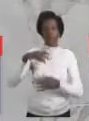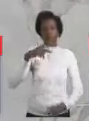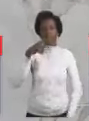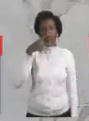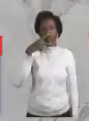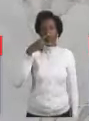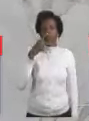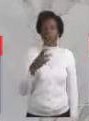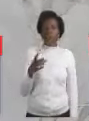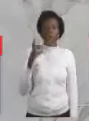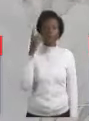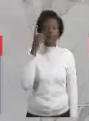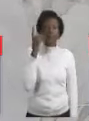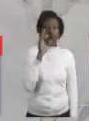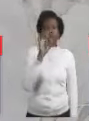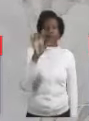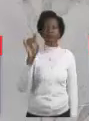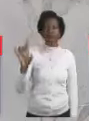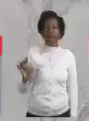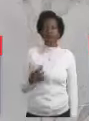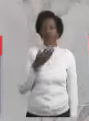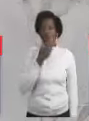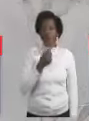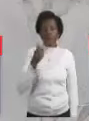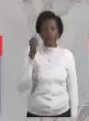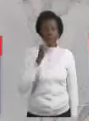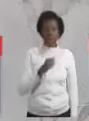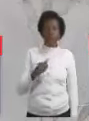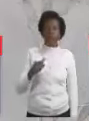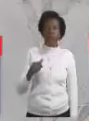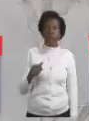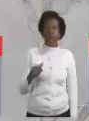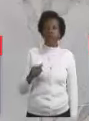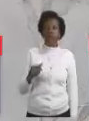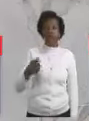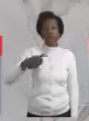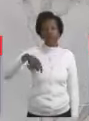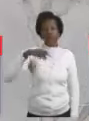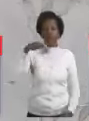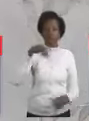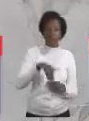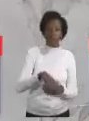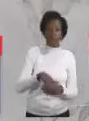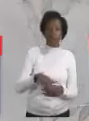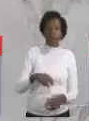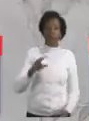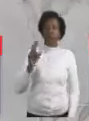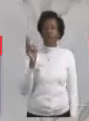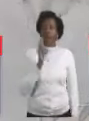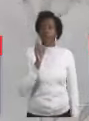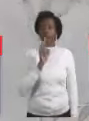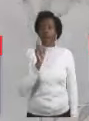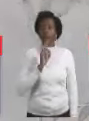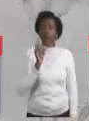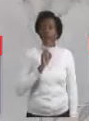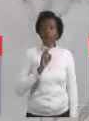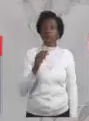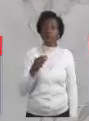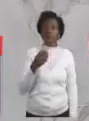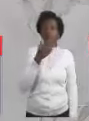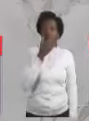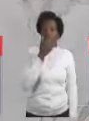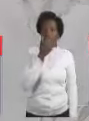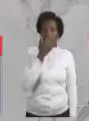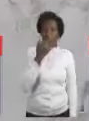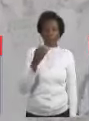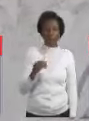a cada Deputado a cada deputada para que nós possamos votar em caráter de extrema urgência